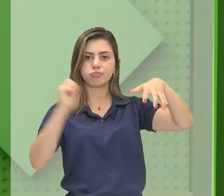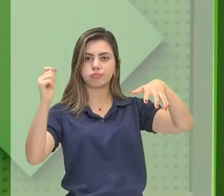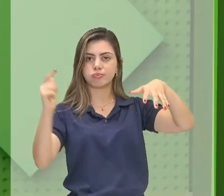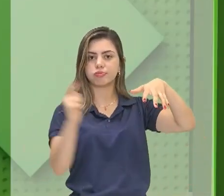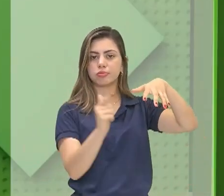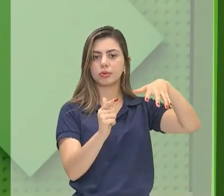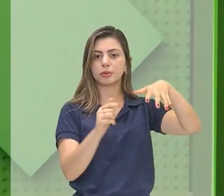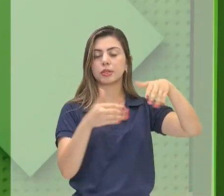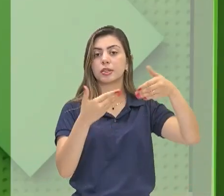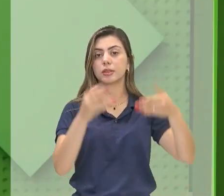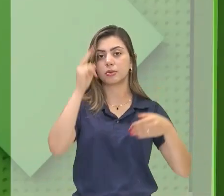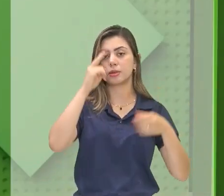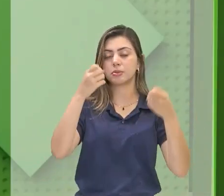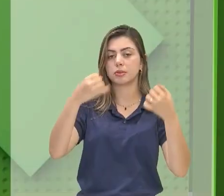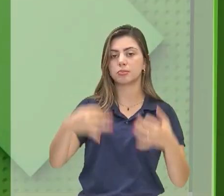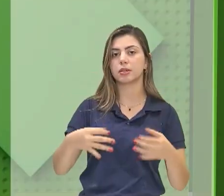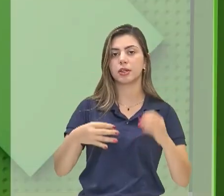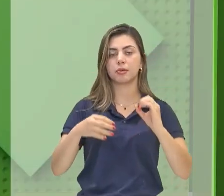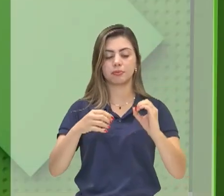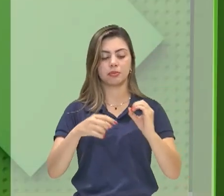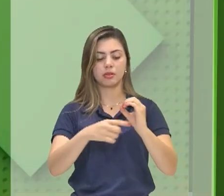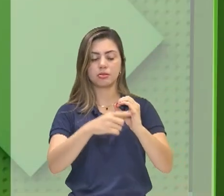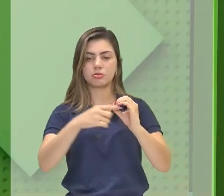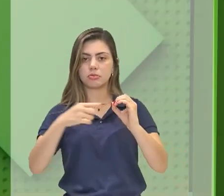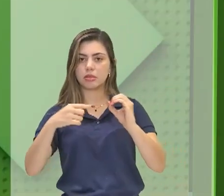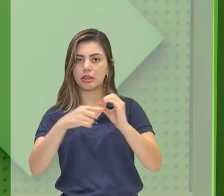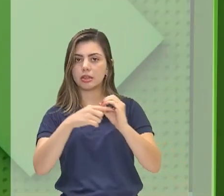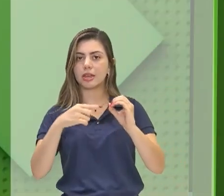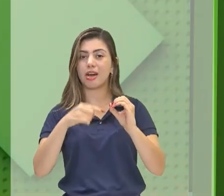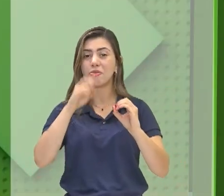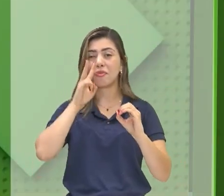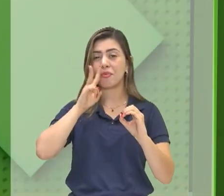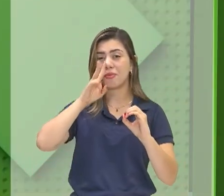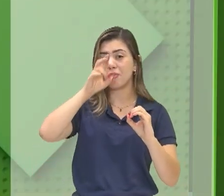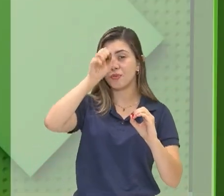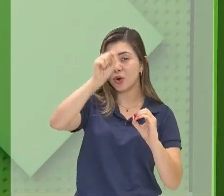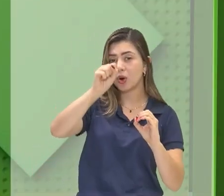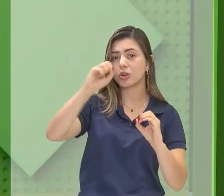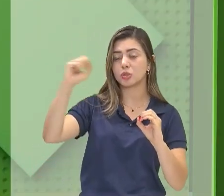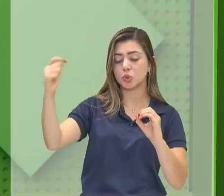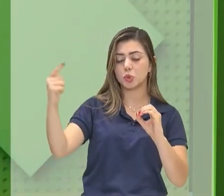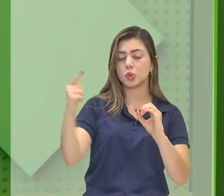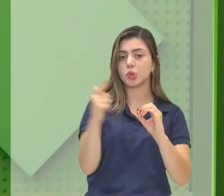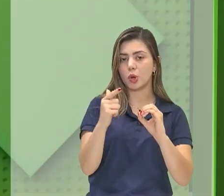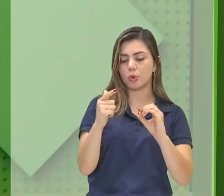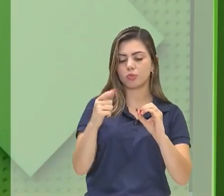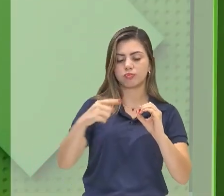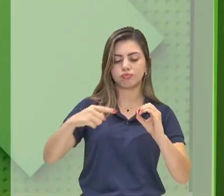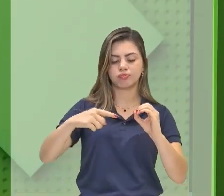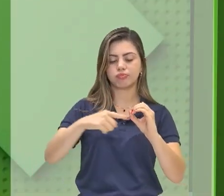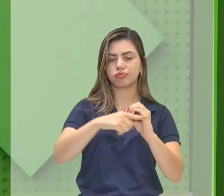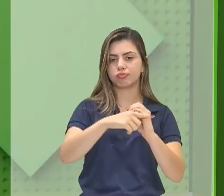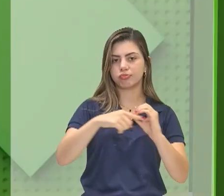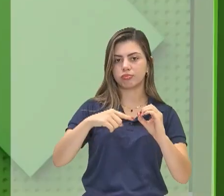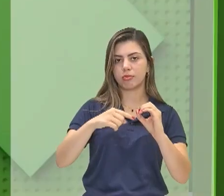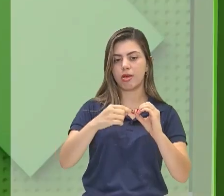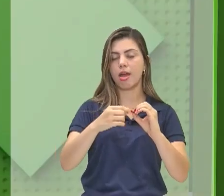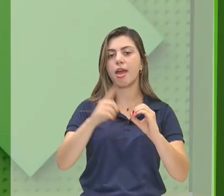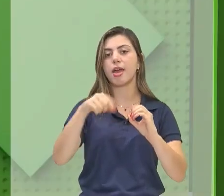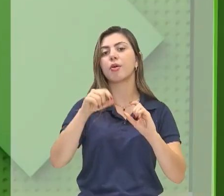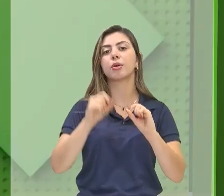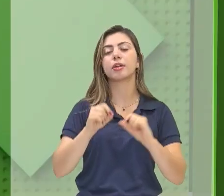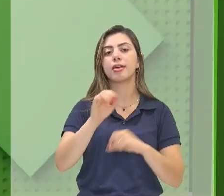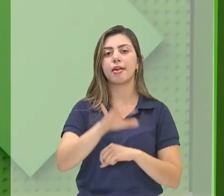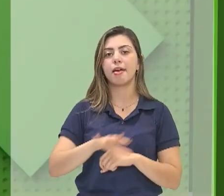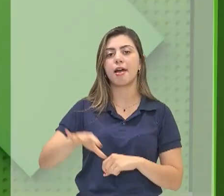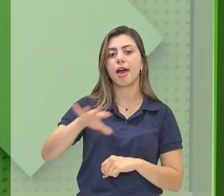região central, nós temos uma incidência mais forte de luz e é chamada de zona tropical